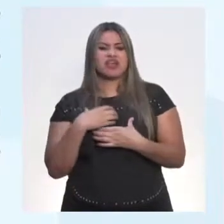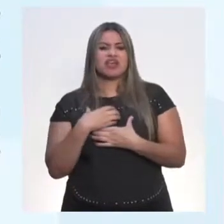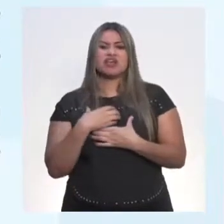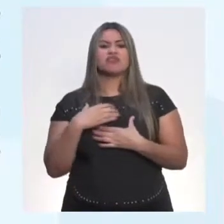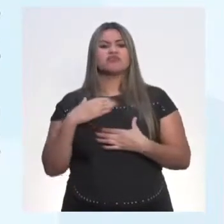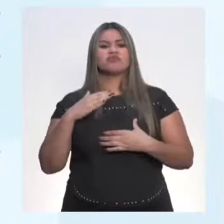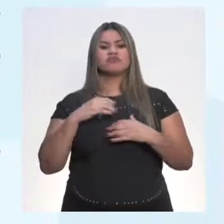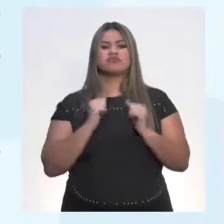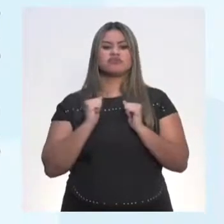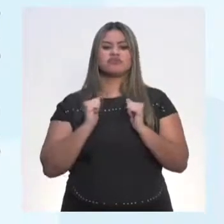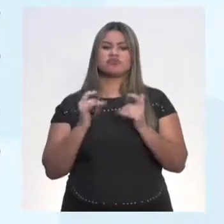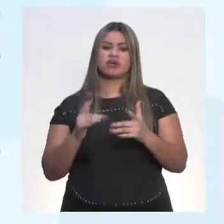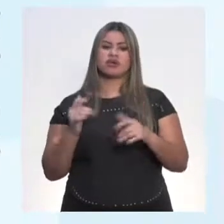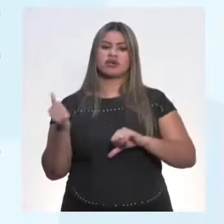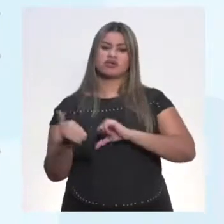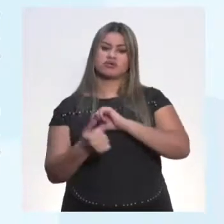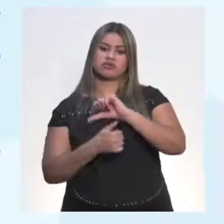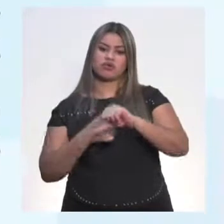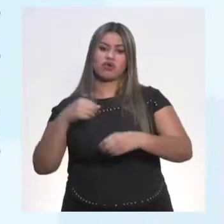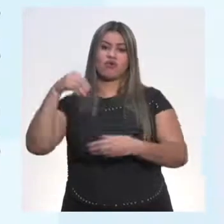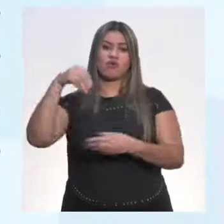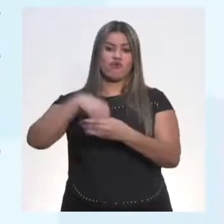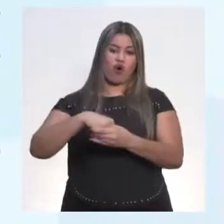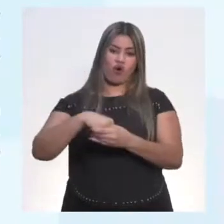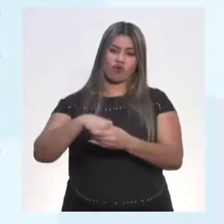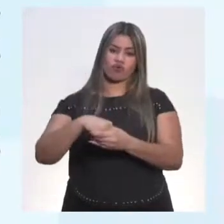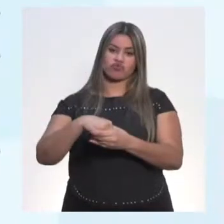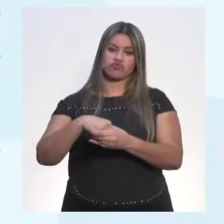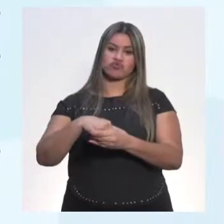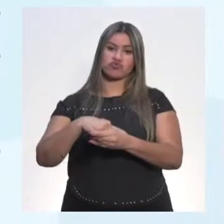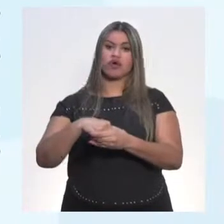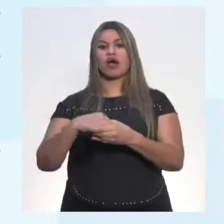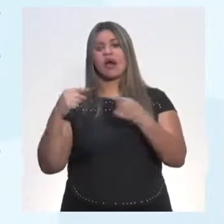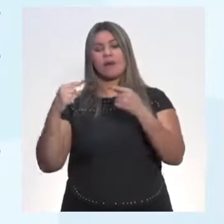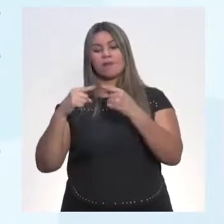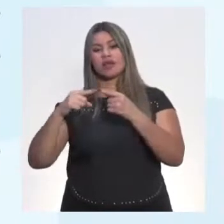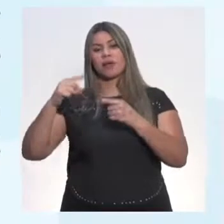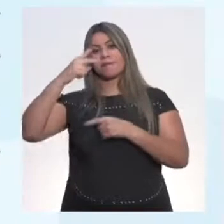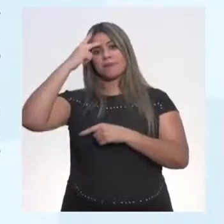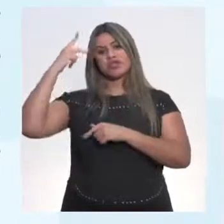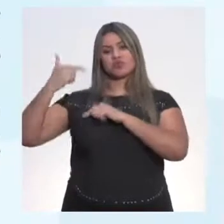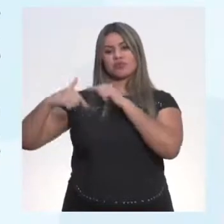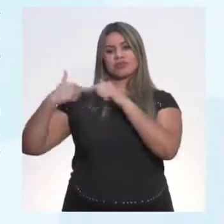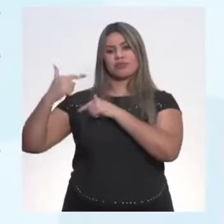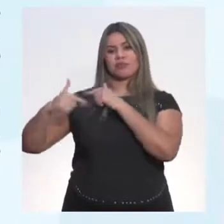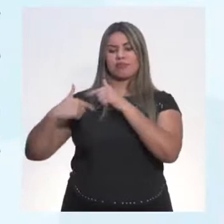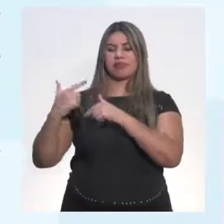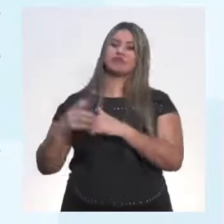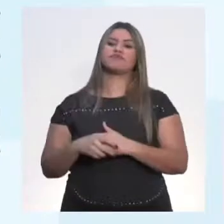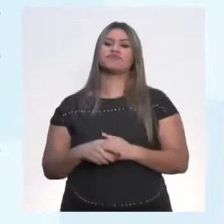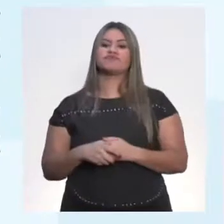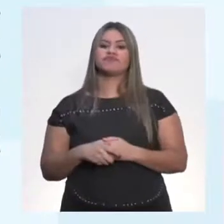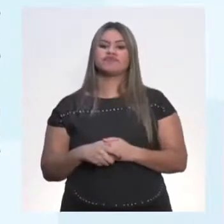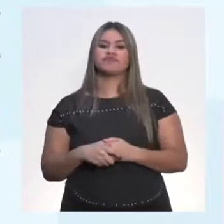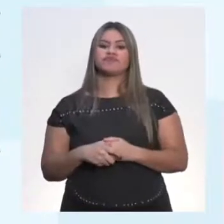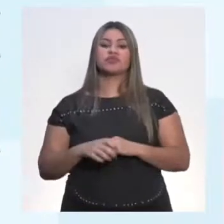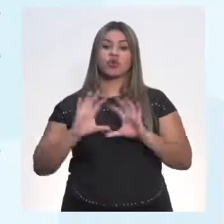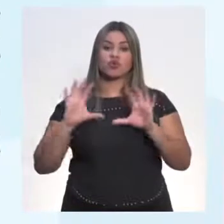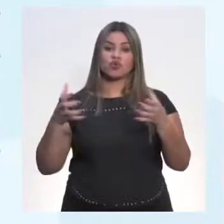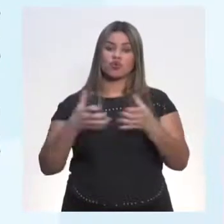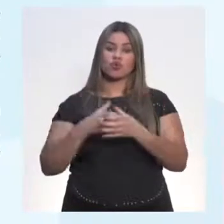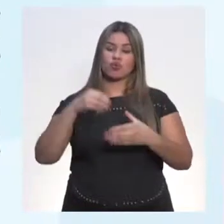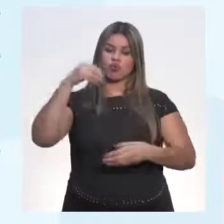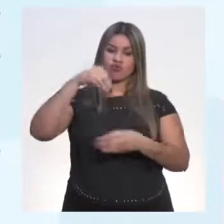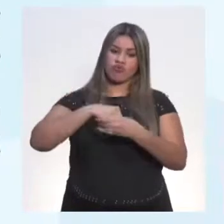né é que transforma um voto em no mandato de alguém né Então nós um conjunto de votos elege